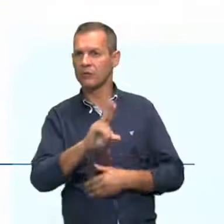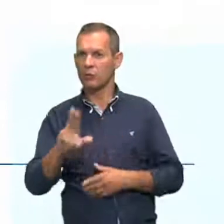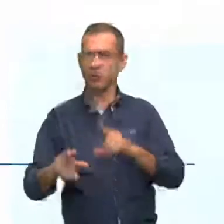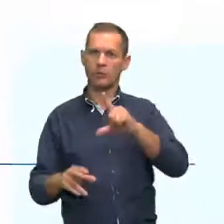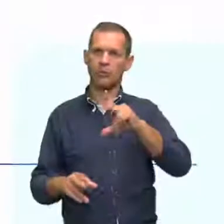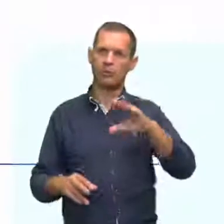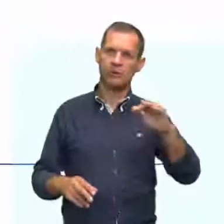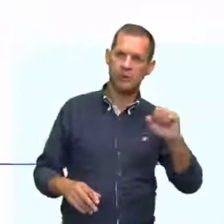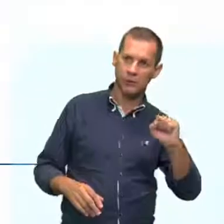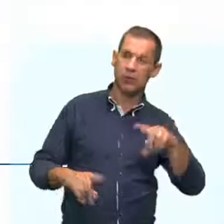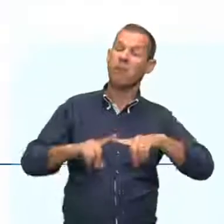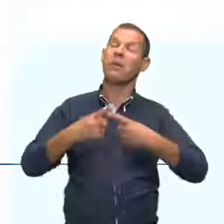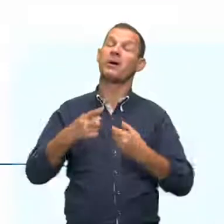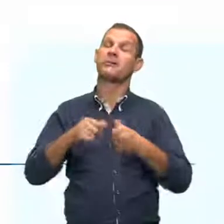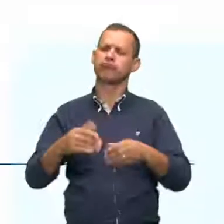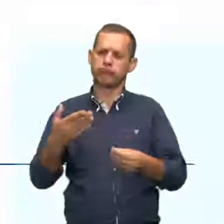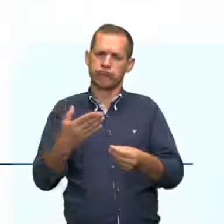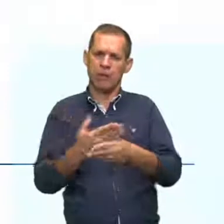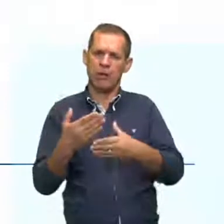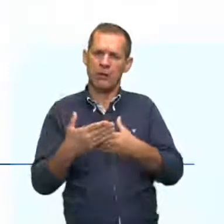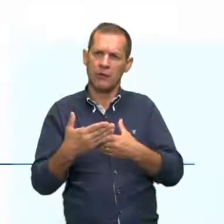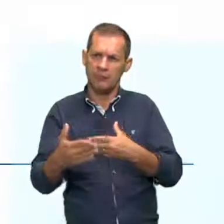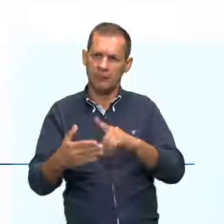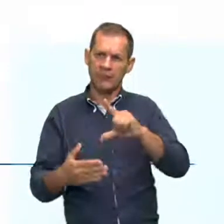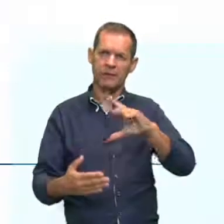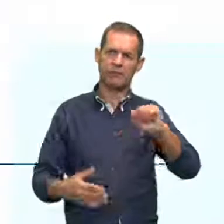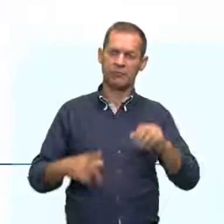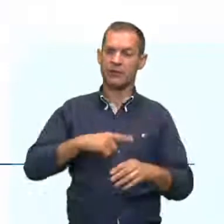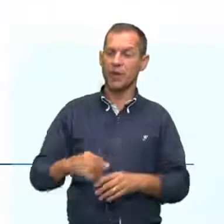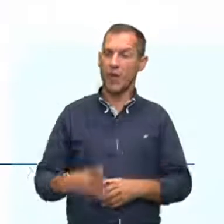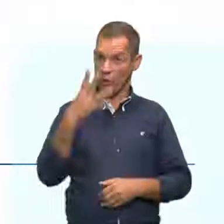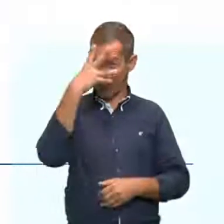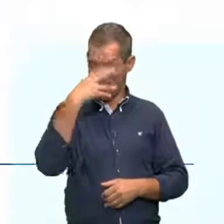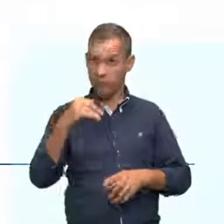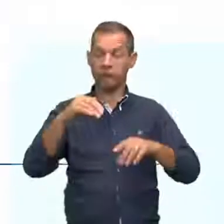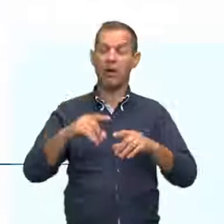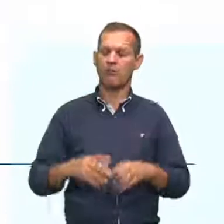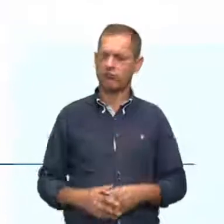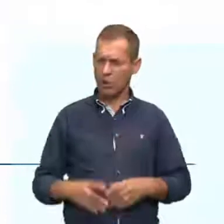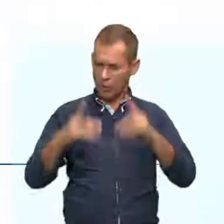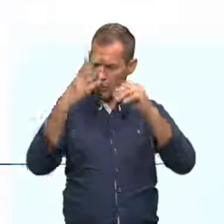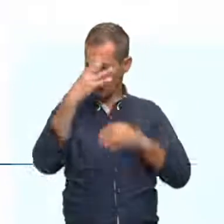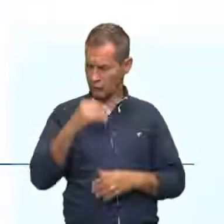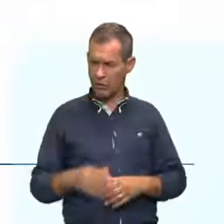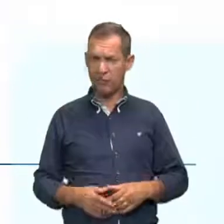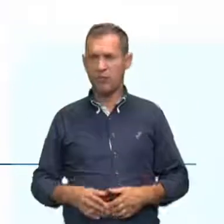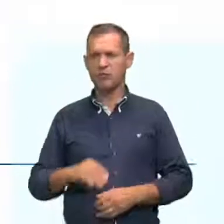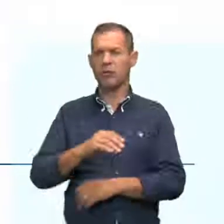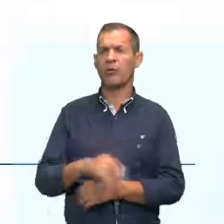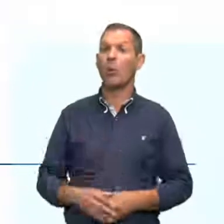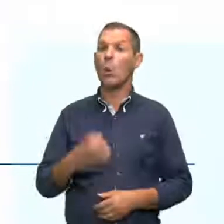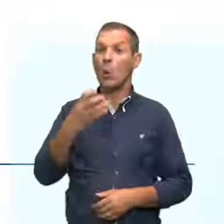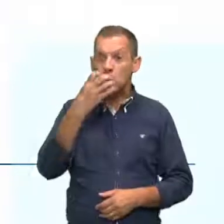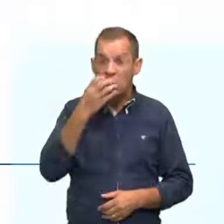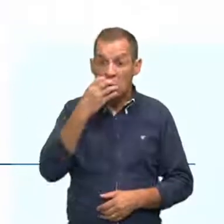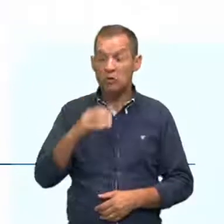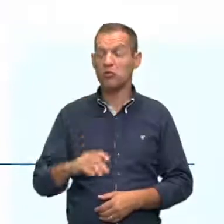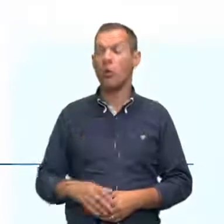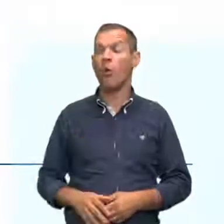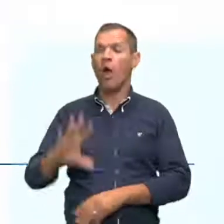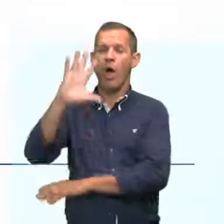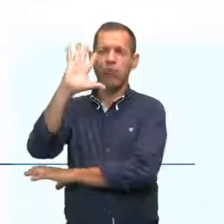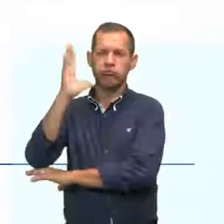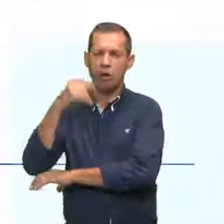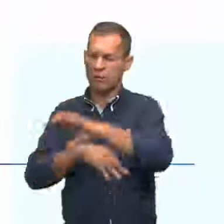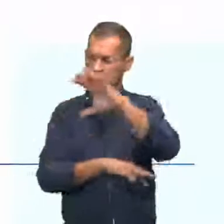Lucas. Digamos que nessa pasta Lucas vai ter uma foto. Mas vai ser uma foto de uma paisagem, ou vai ser uma foto de um cachorrinho. E